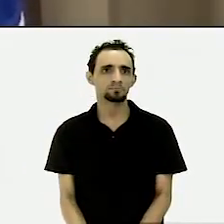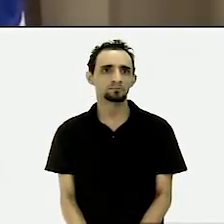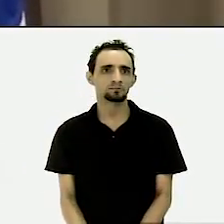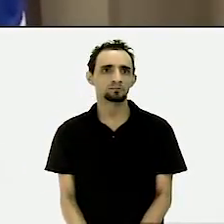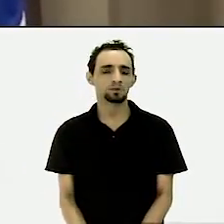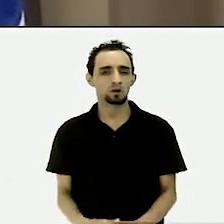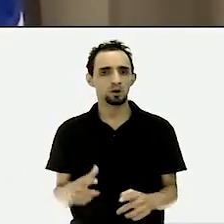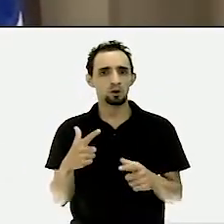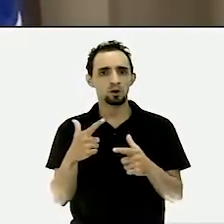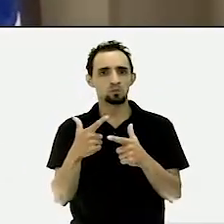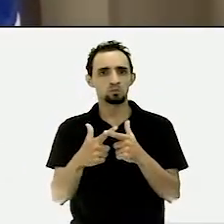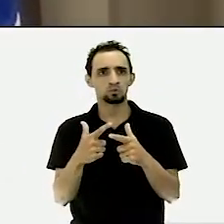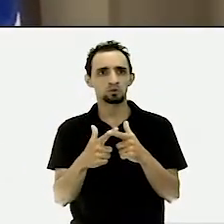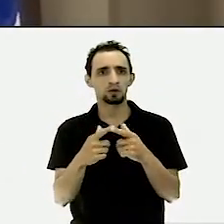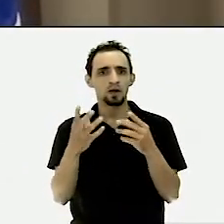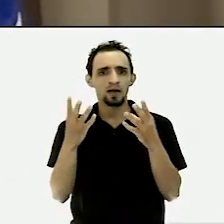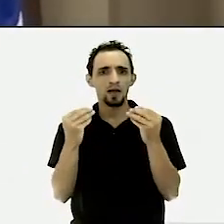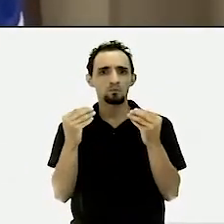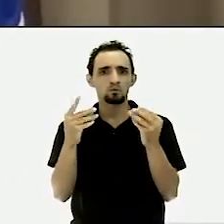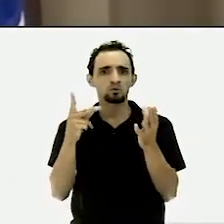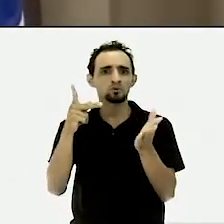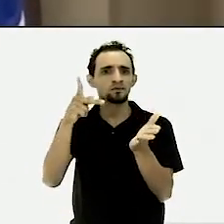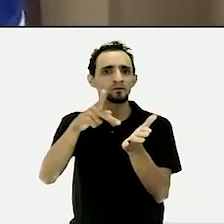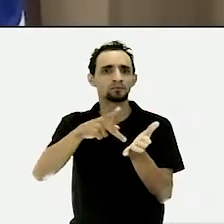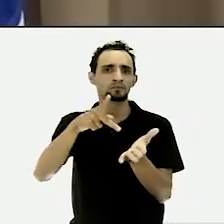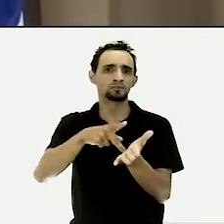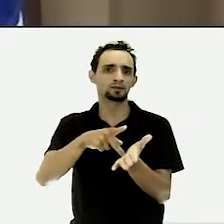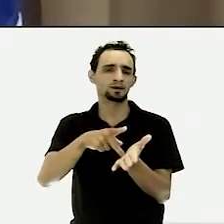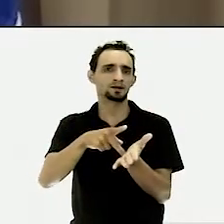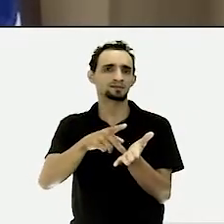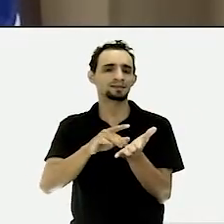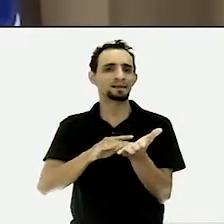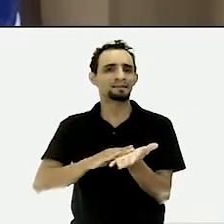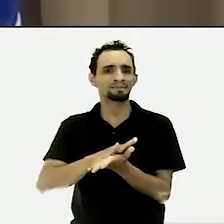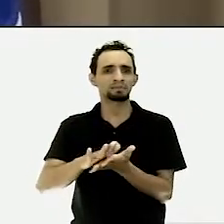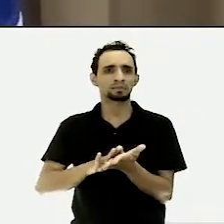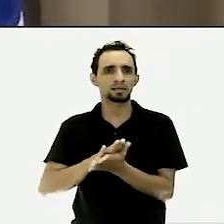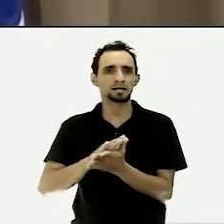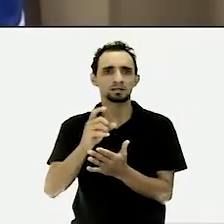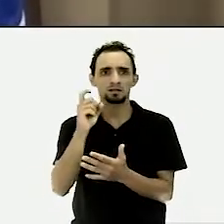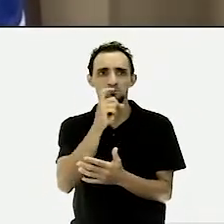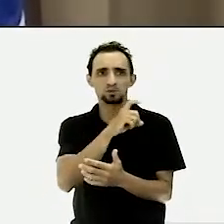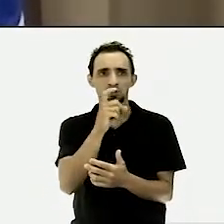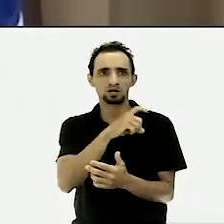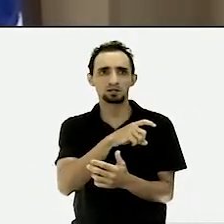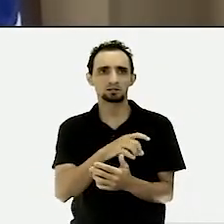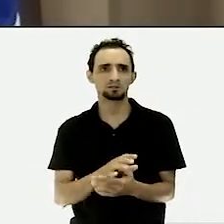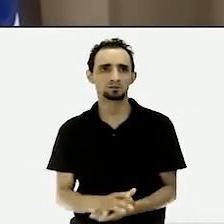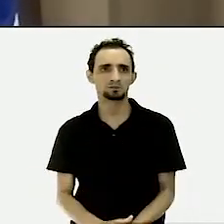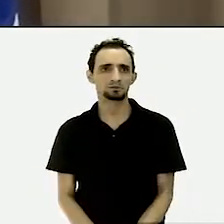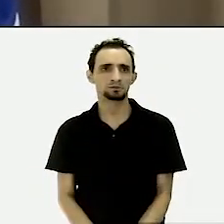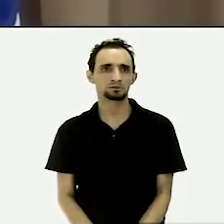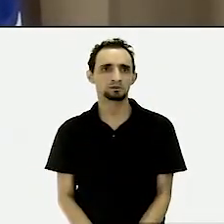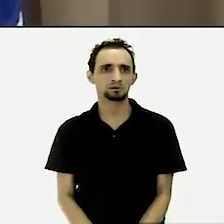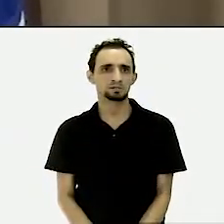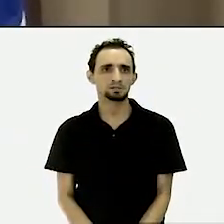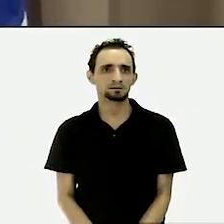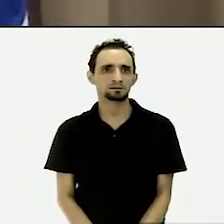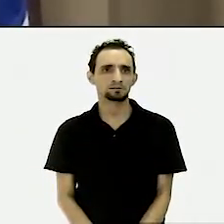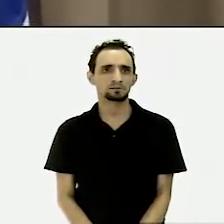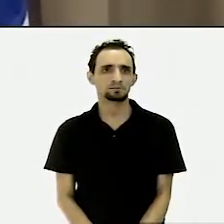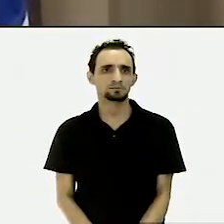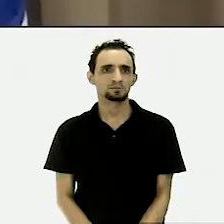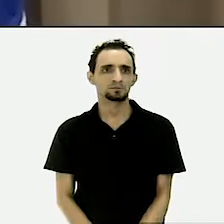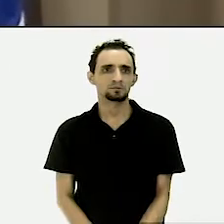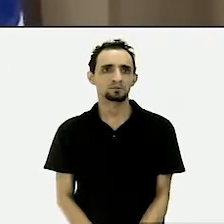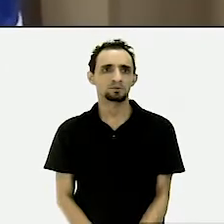verdade. Ele quis dizer que ela não sofreu, ele quis dizer que ela não levou um tiro nas costas por ele. Ele